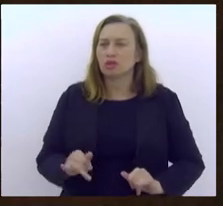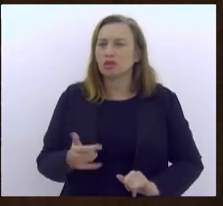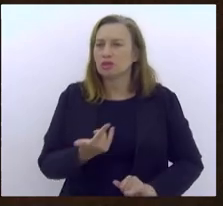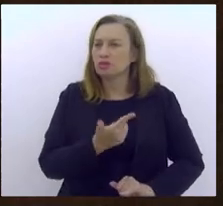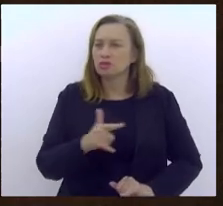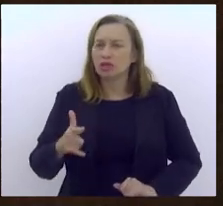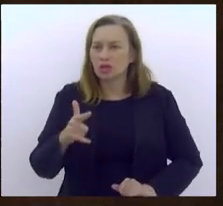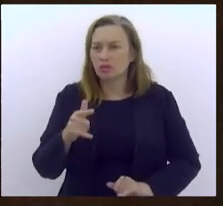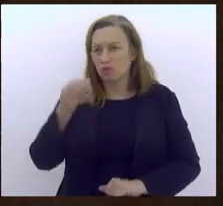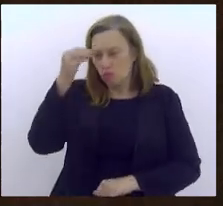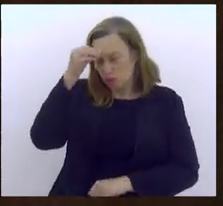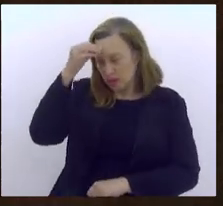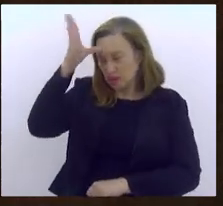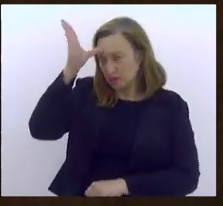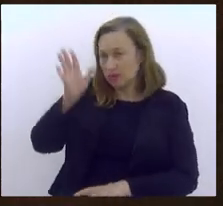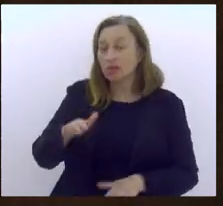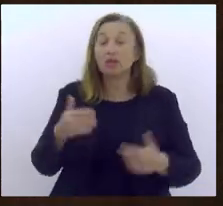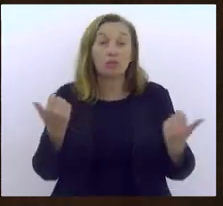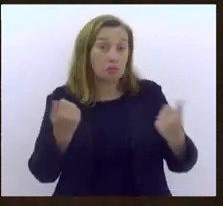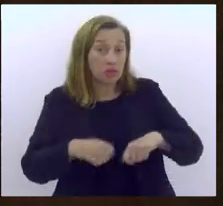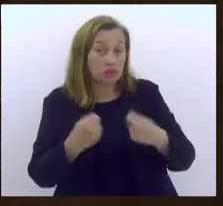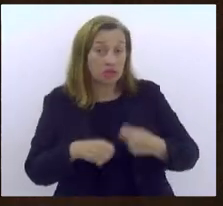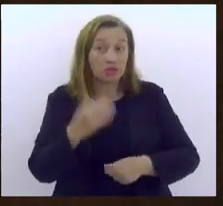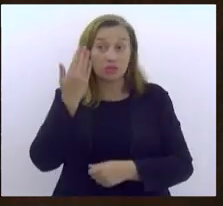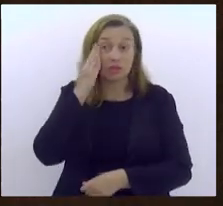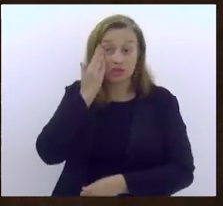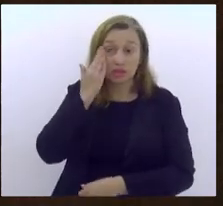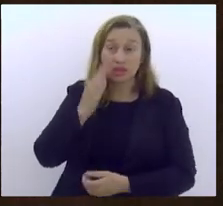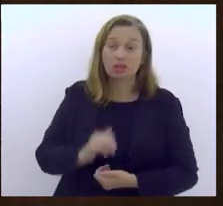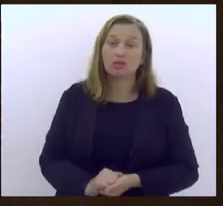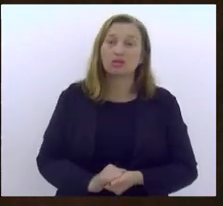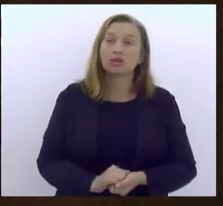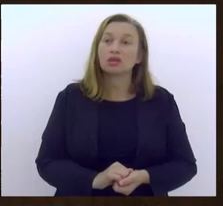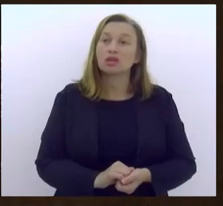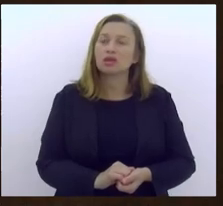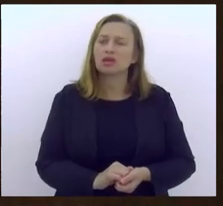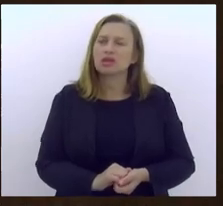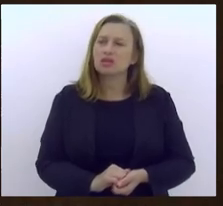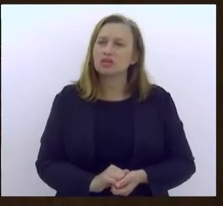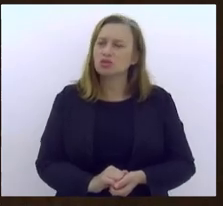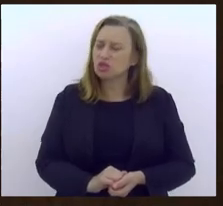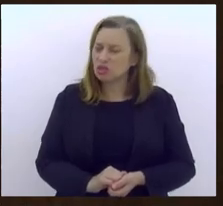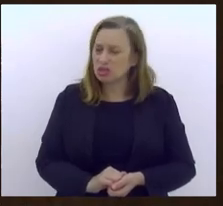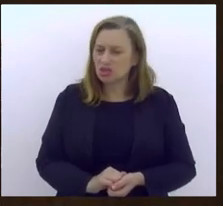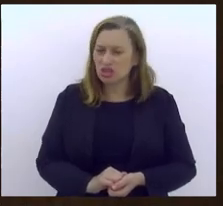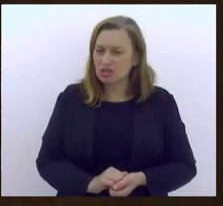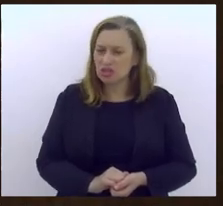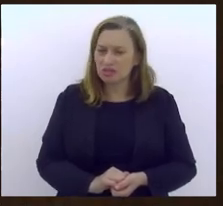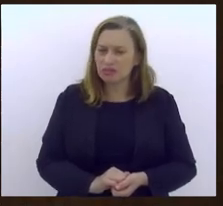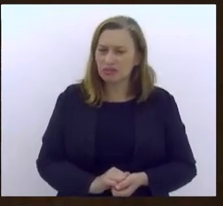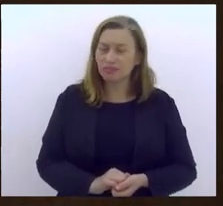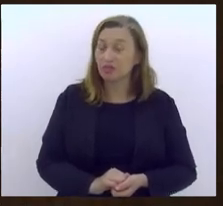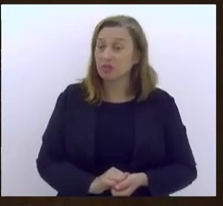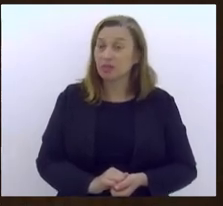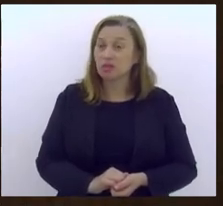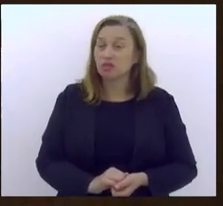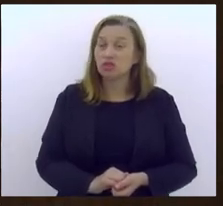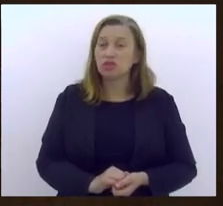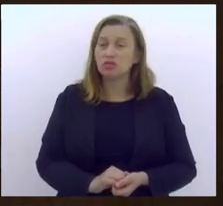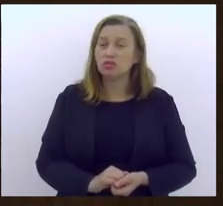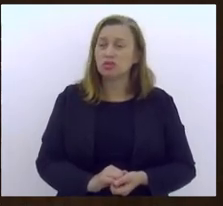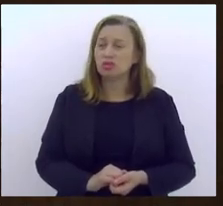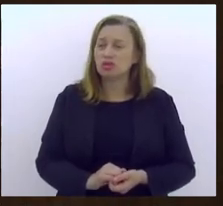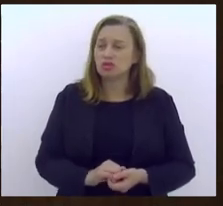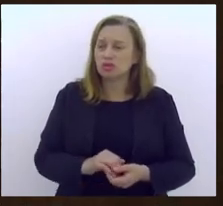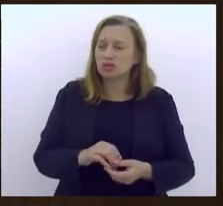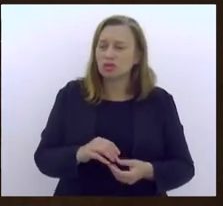Então, precisamos entender que essa substância que vem desta plantinha,